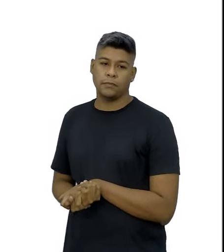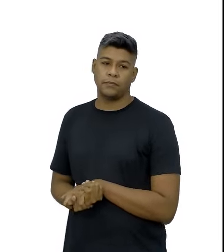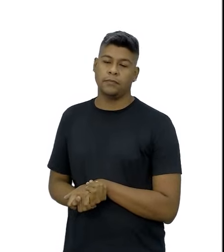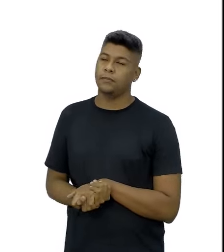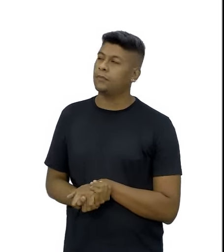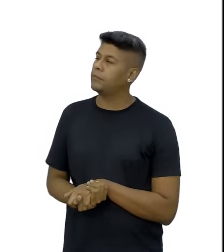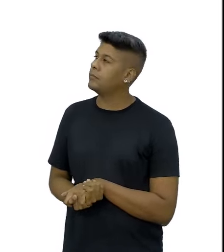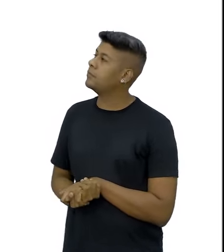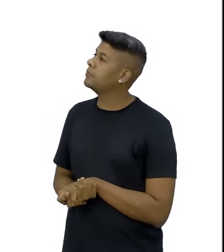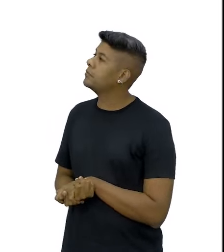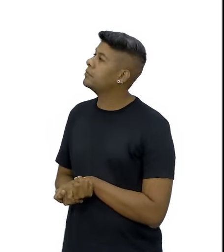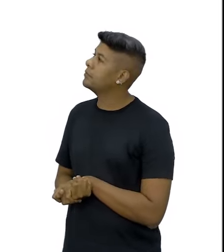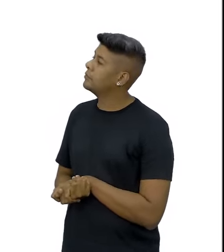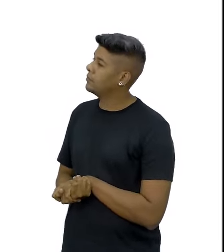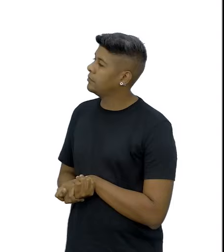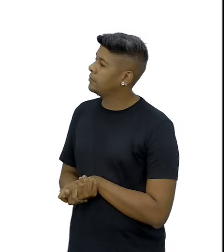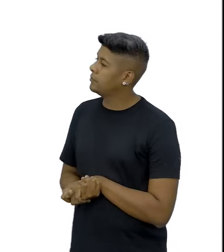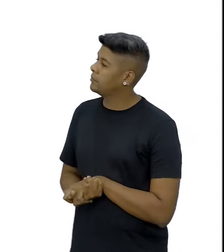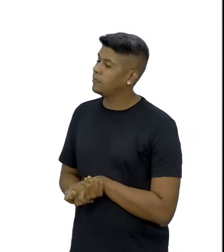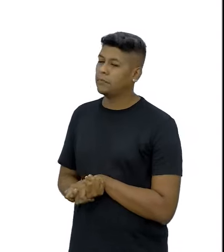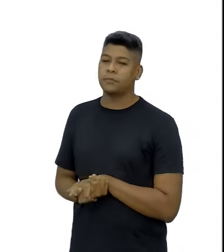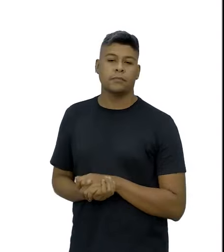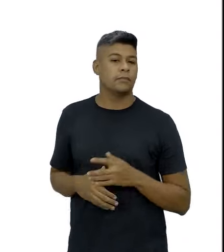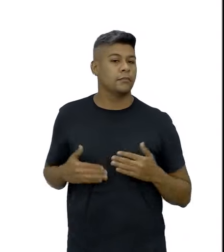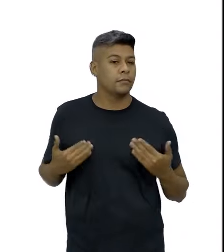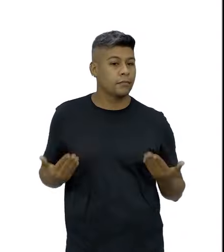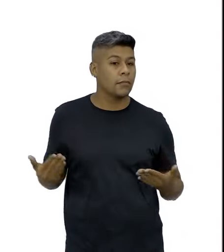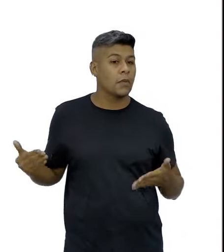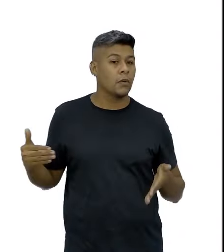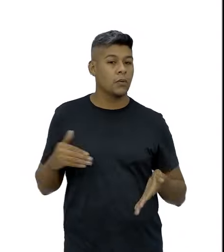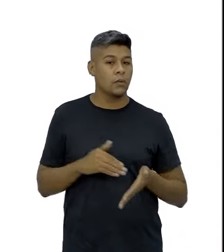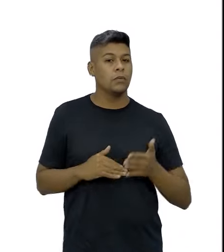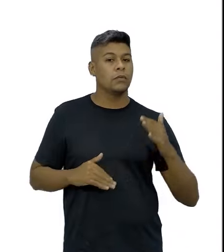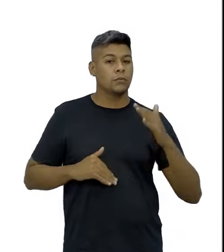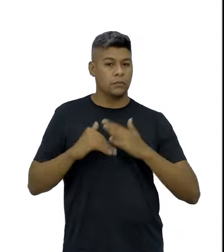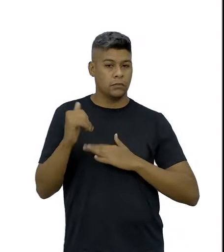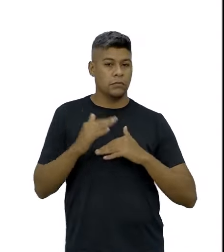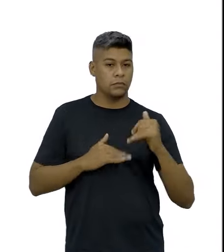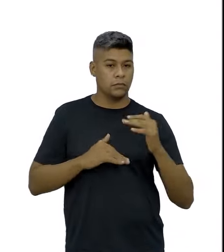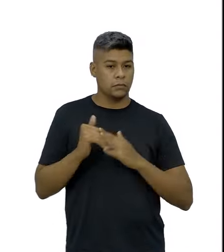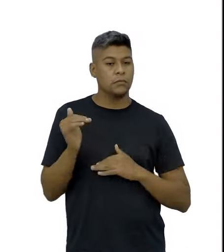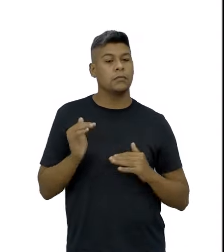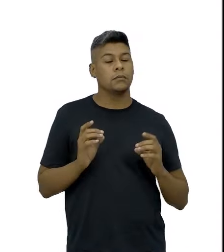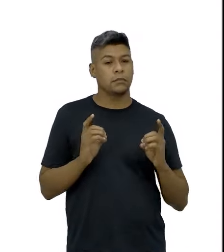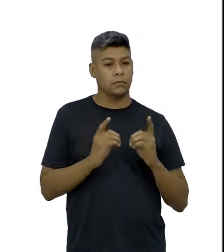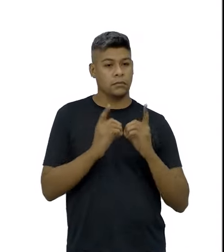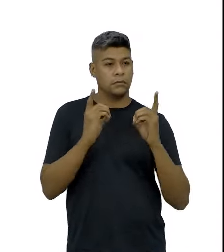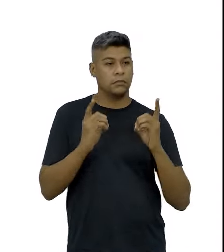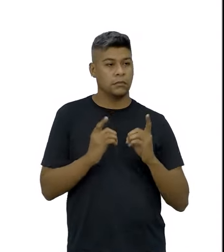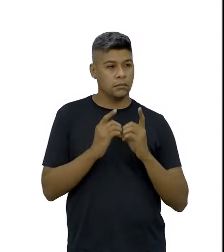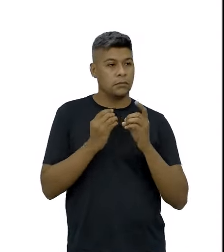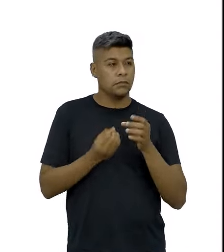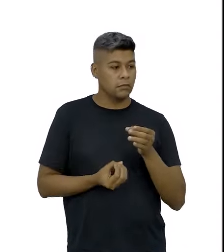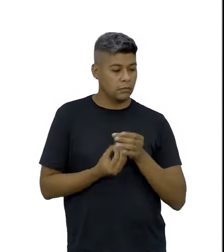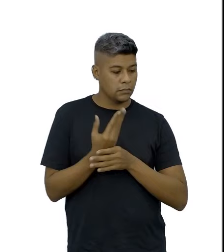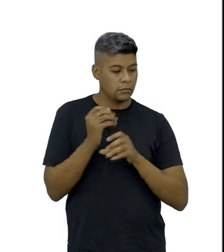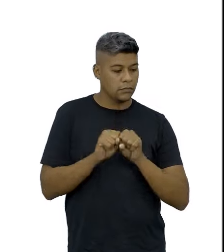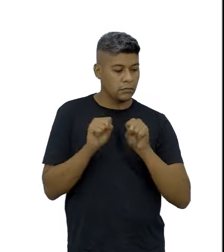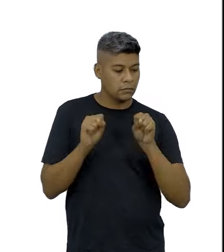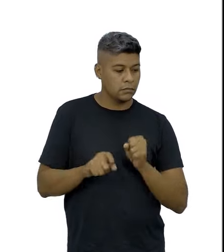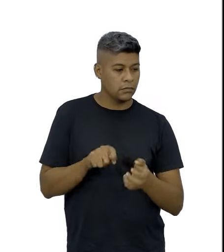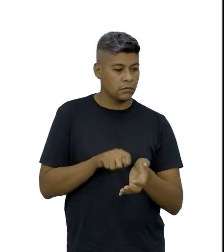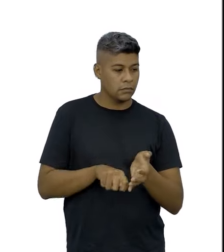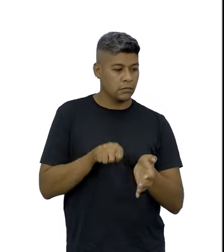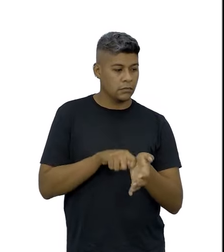Aqui, finalmente, podemos ver qual a última habilidade dessa sequência didática que relaciona a construção do sistema de